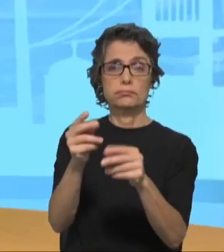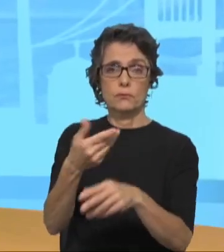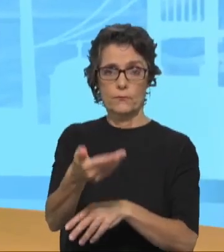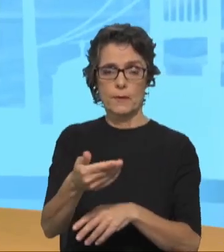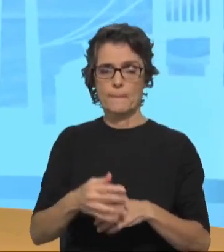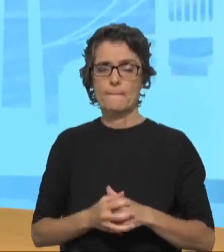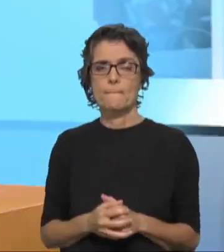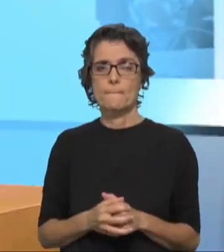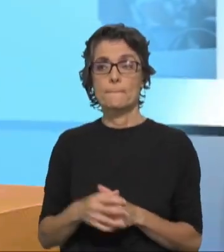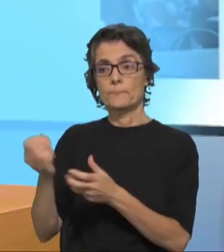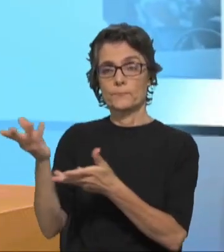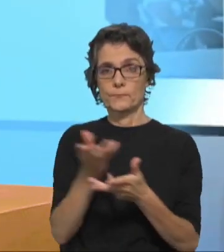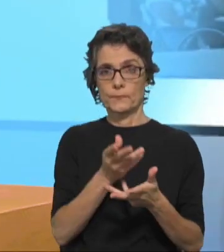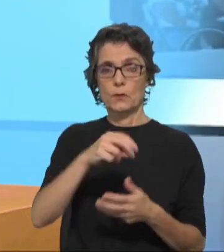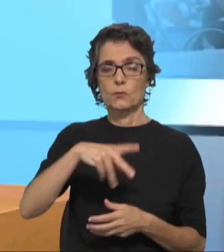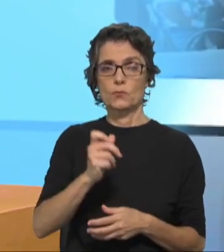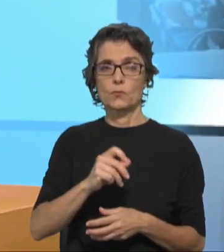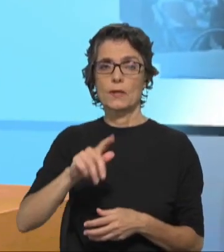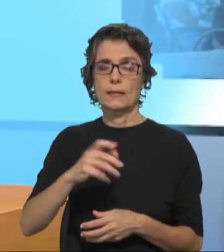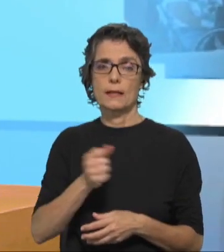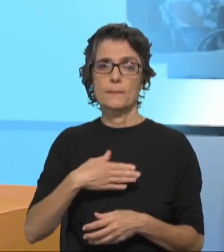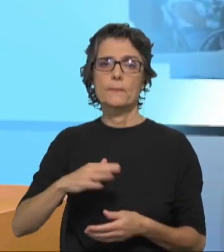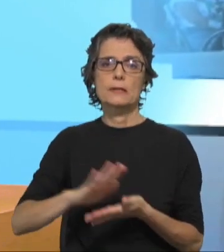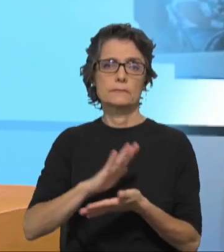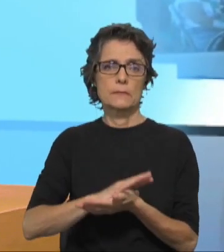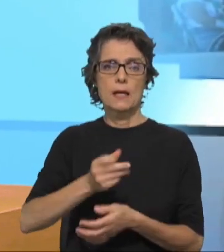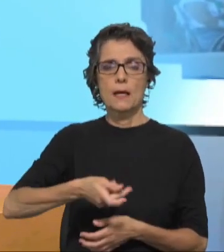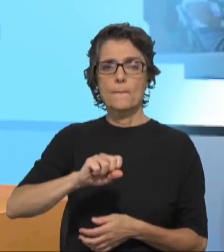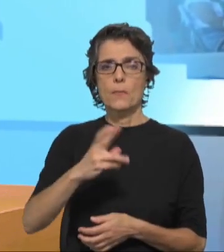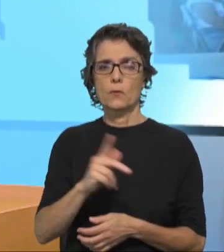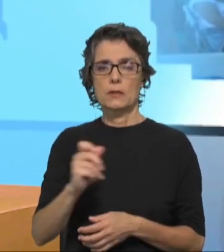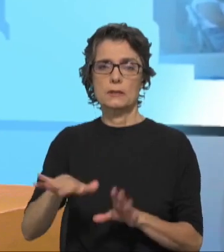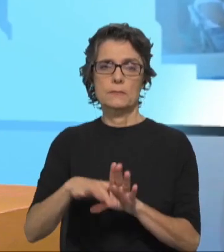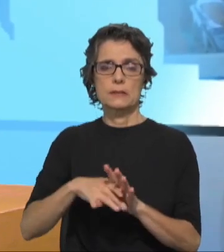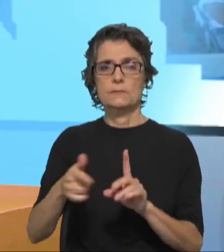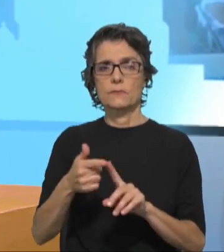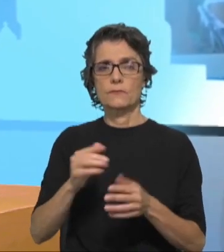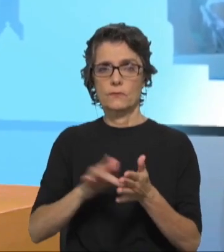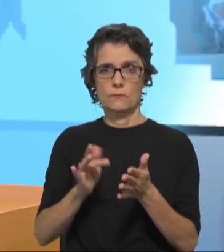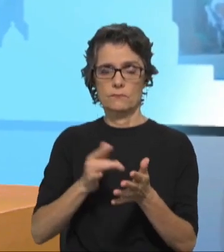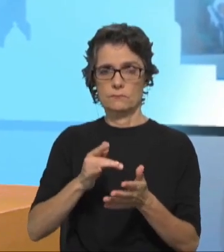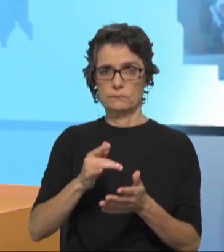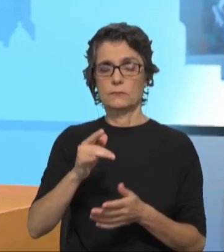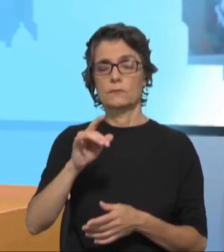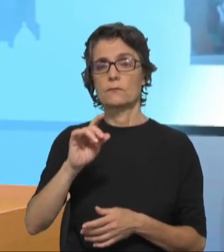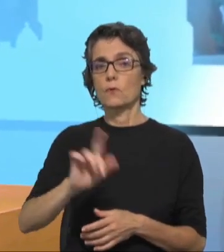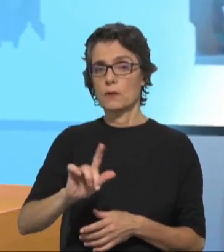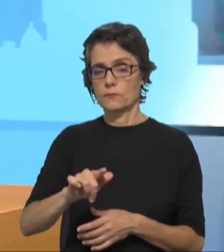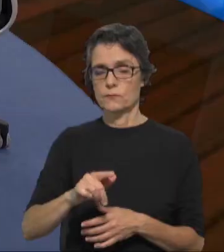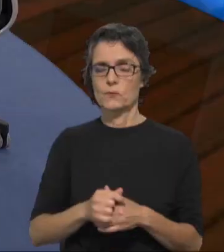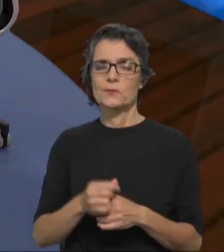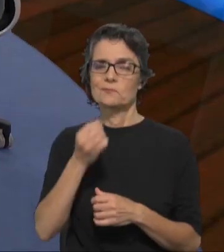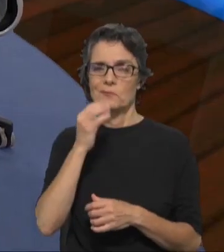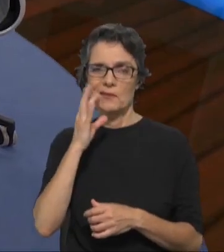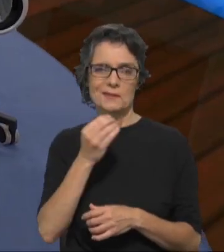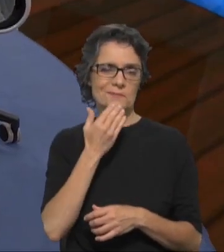Recebemos agora Nuno André, da Paulinas Editora, que participa na mais recente edição da Feira do Livro de Lisboa. Boa tarde, Nuno André. Boa tarde. Obrigada por estar